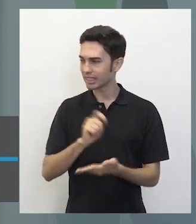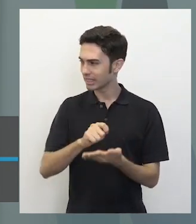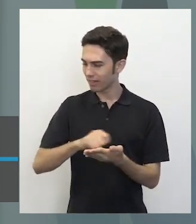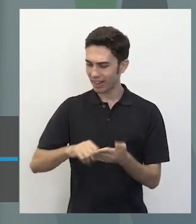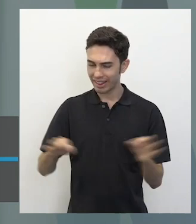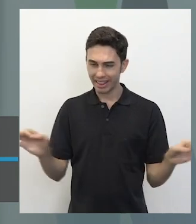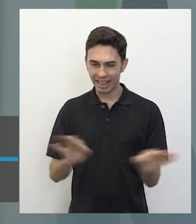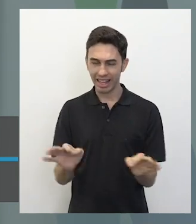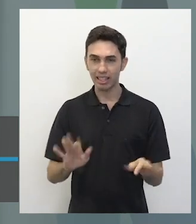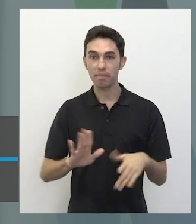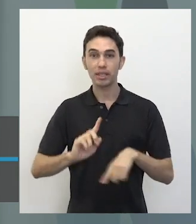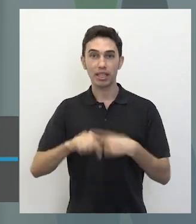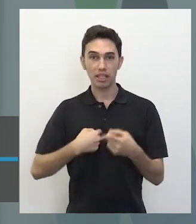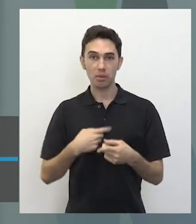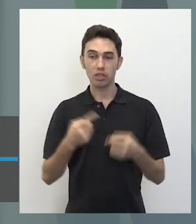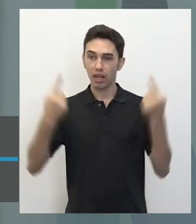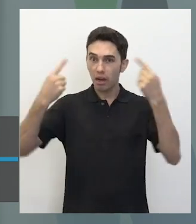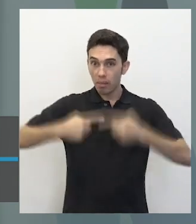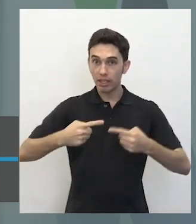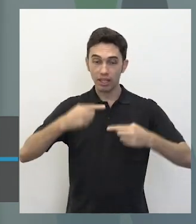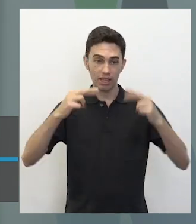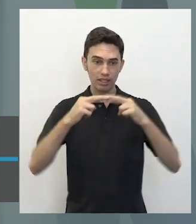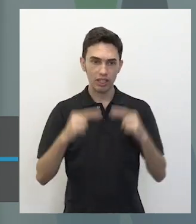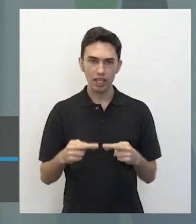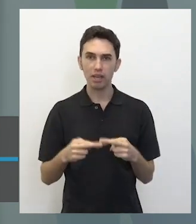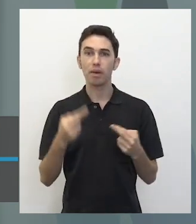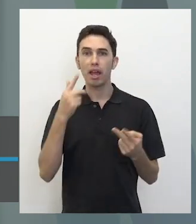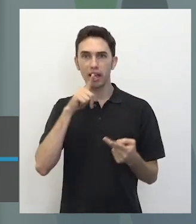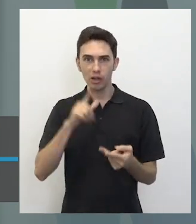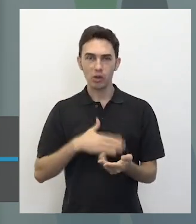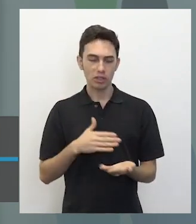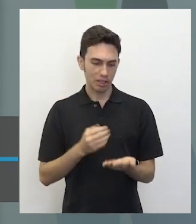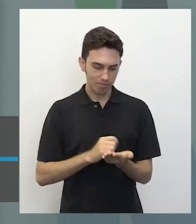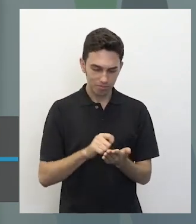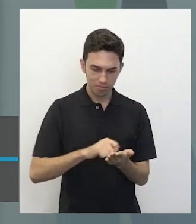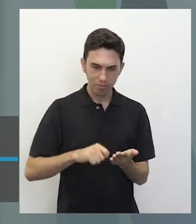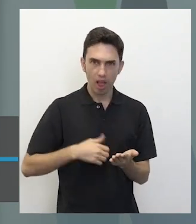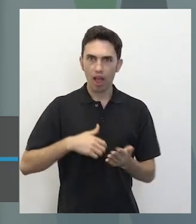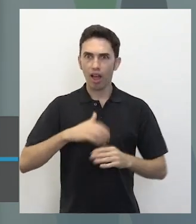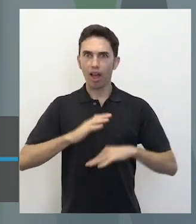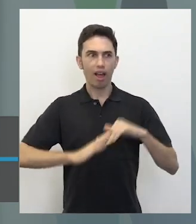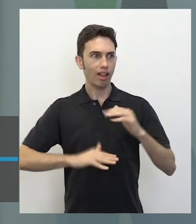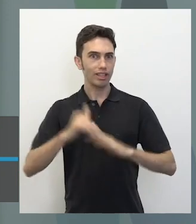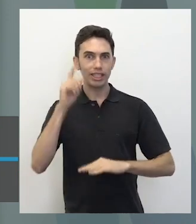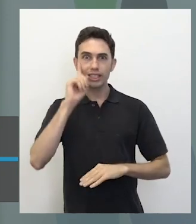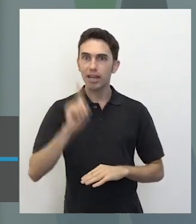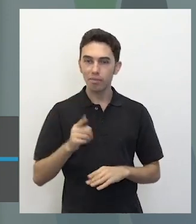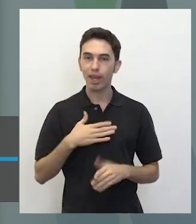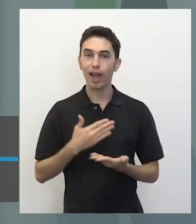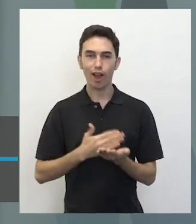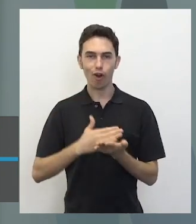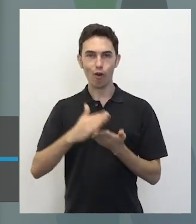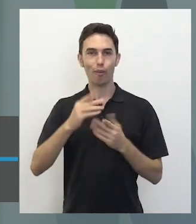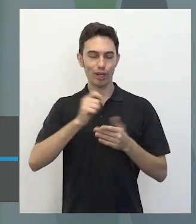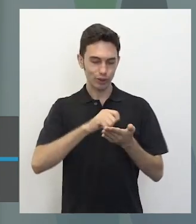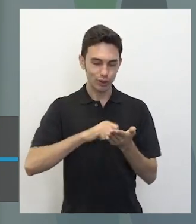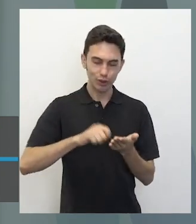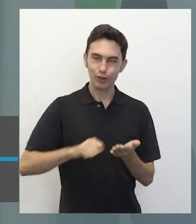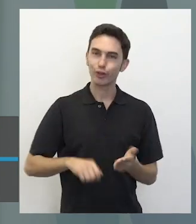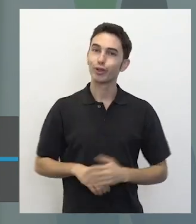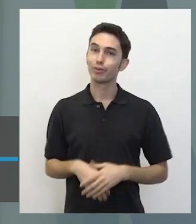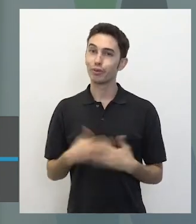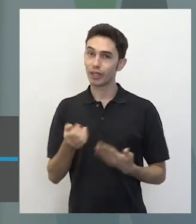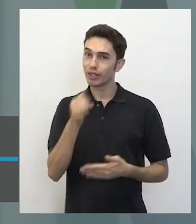ele se envolve naquela atividade, ele acaba soltando um talento que às vezes nem ele sabe que tem. Então, é bom saber. Gente, se você tem